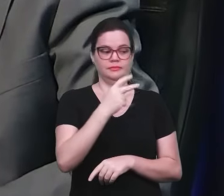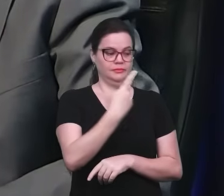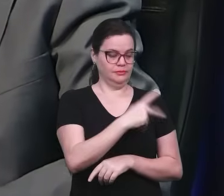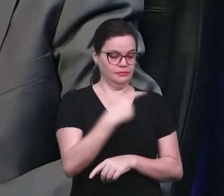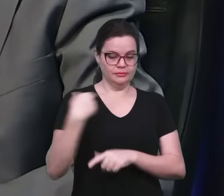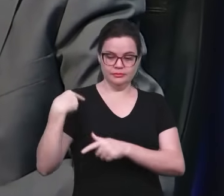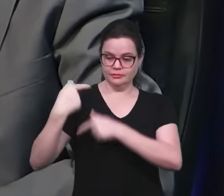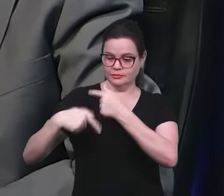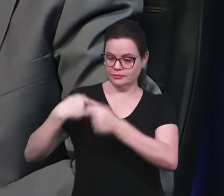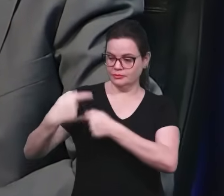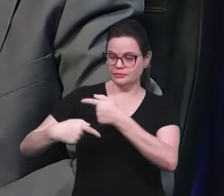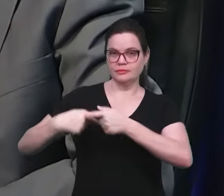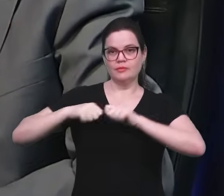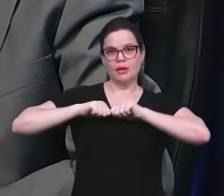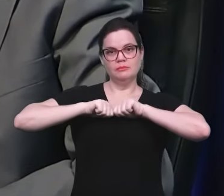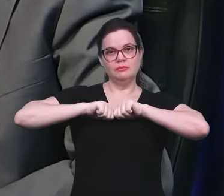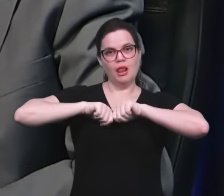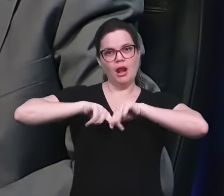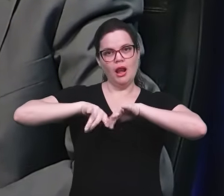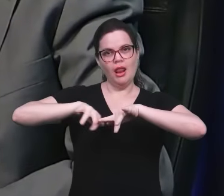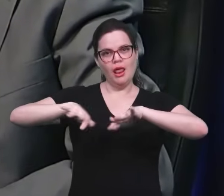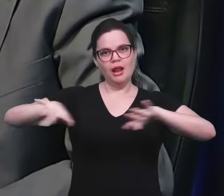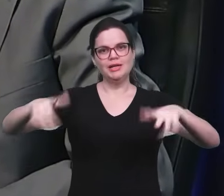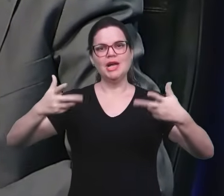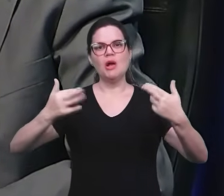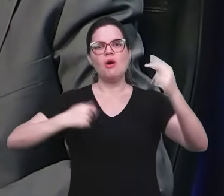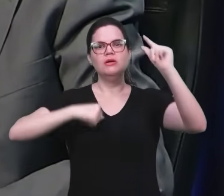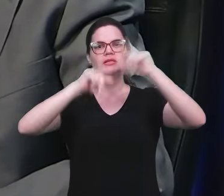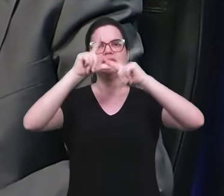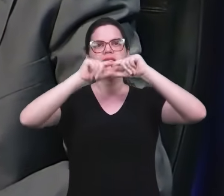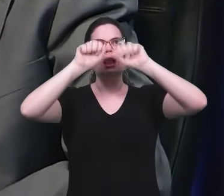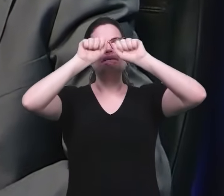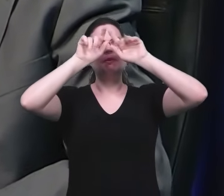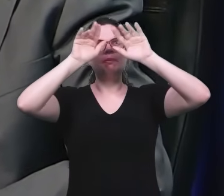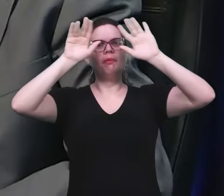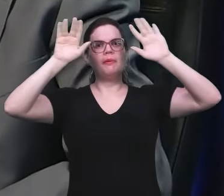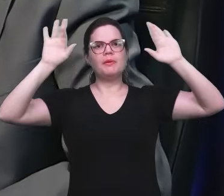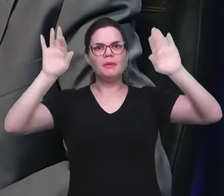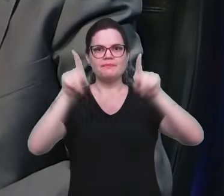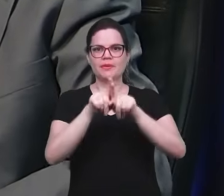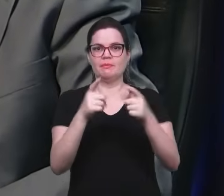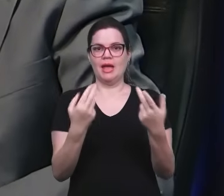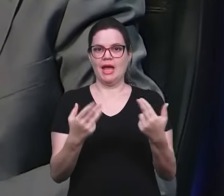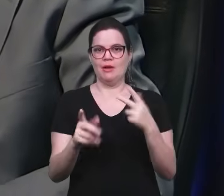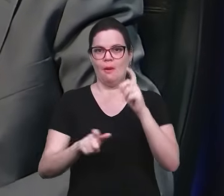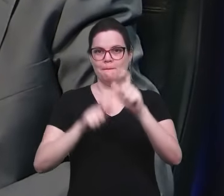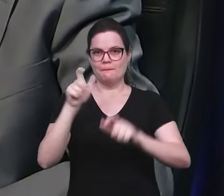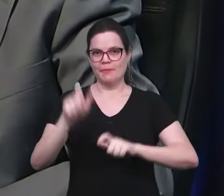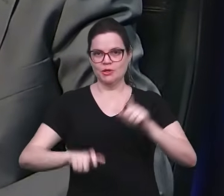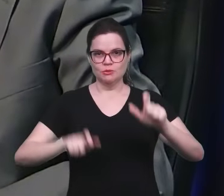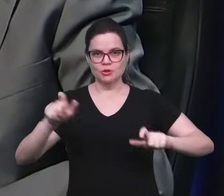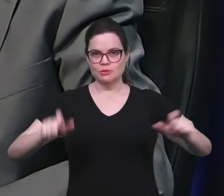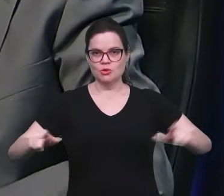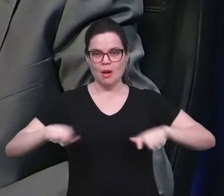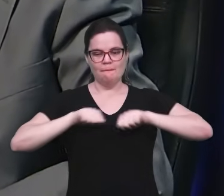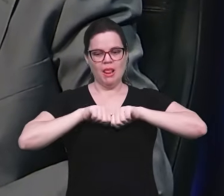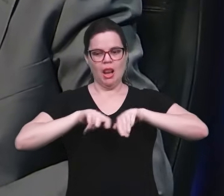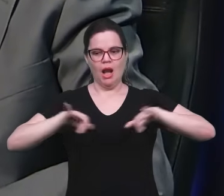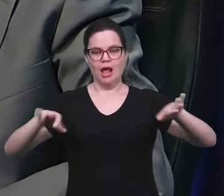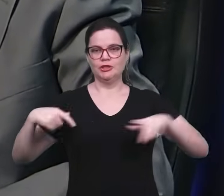semelhante às estrelas do céu ou à areia do mar, né? É uma promessa muito bonita. Glória a Deus. E dentro